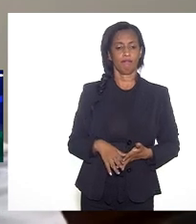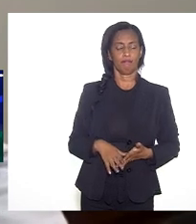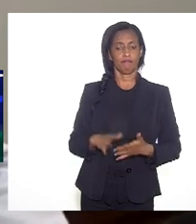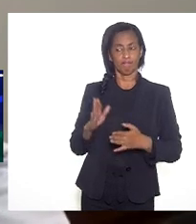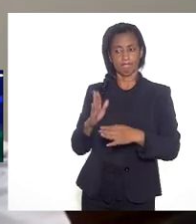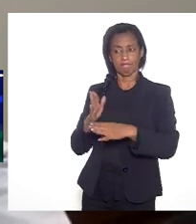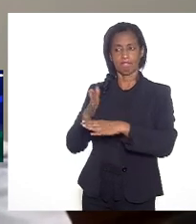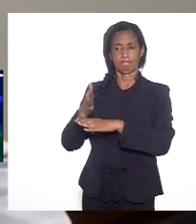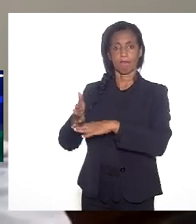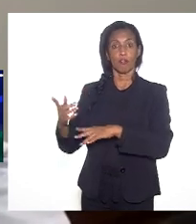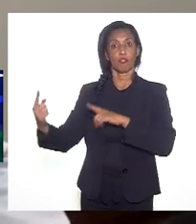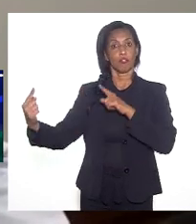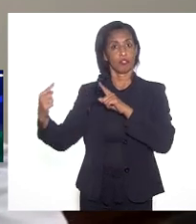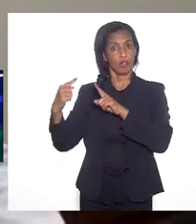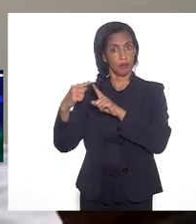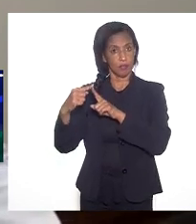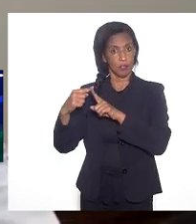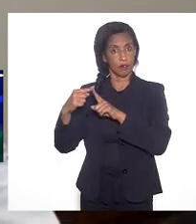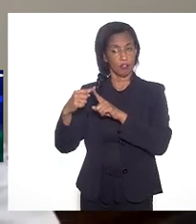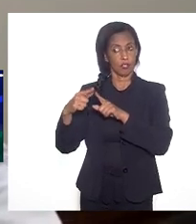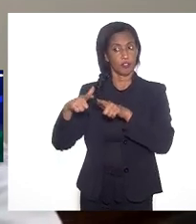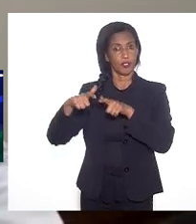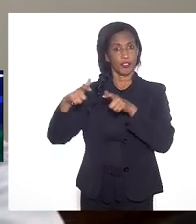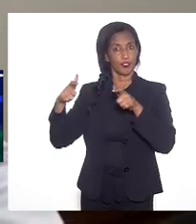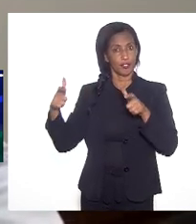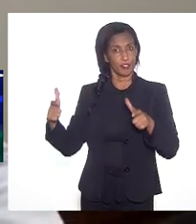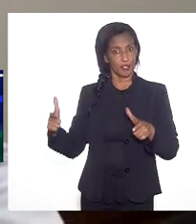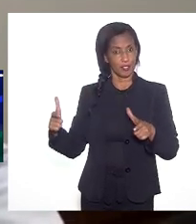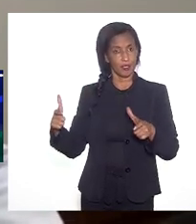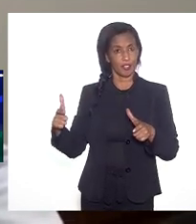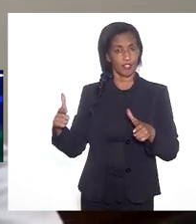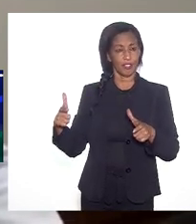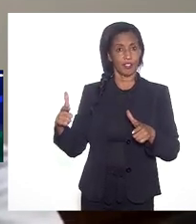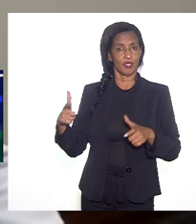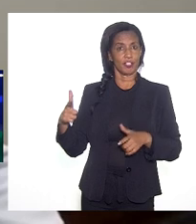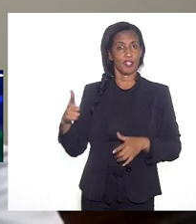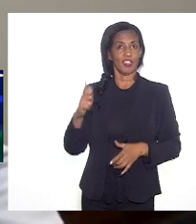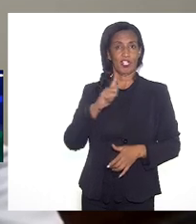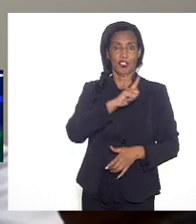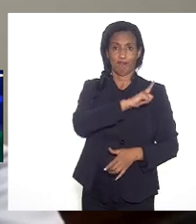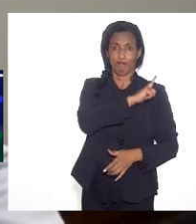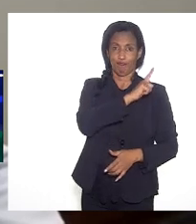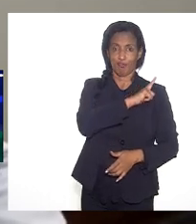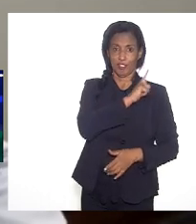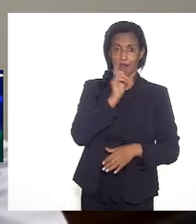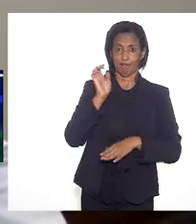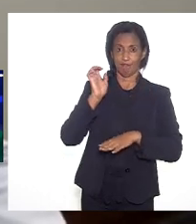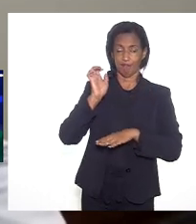do desafio de grande monta, que é gerir a educação estadual no Rio de